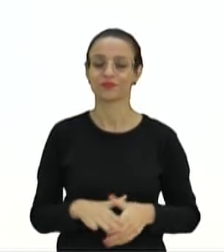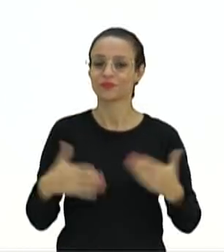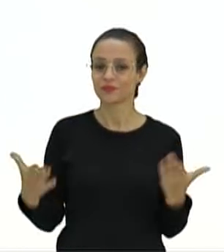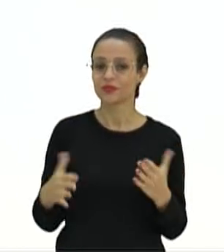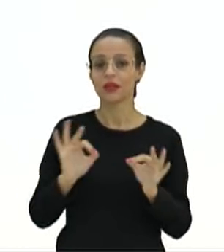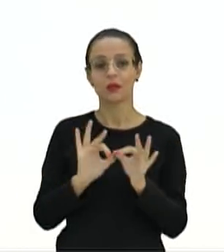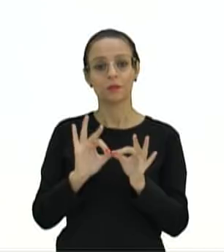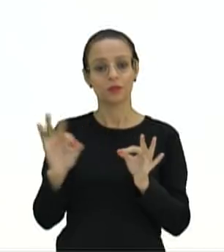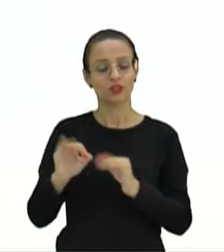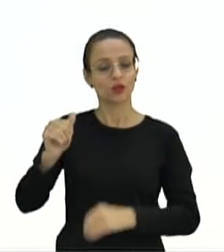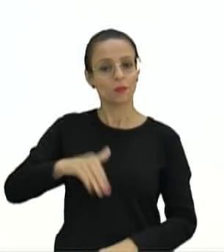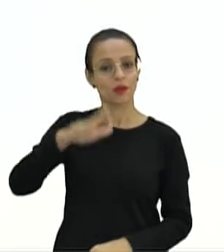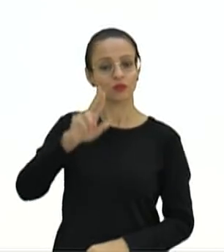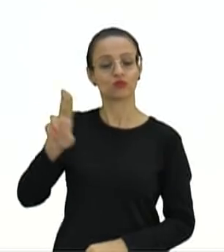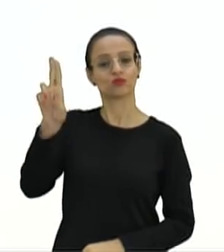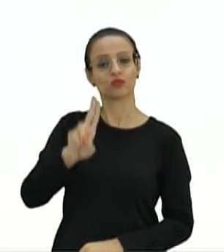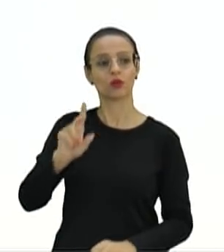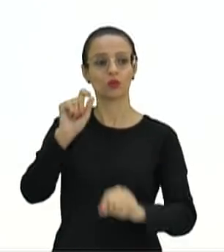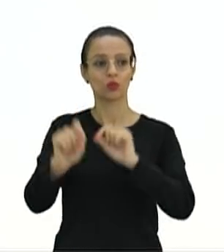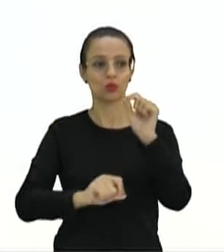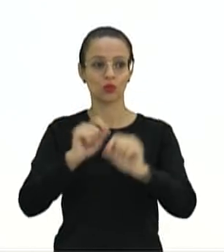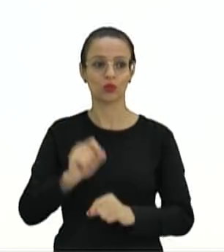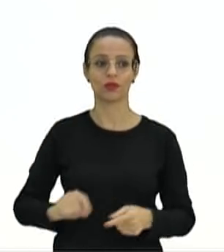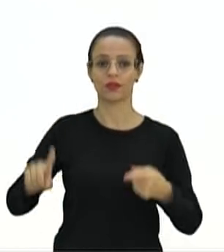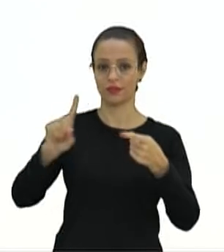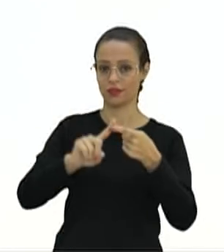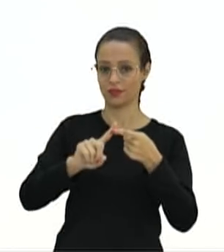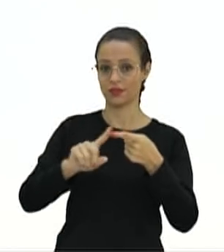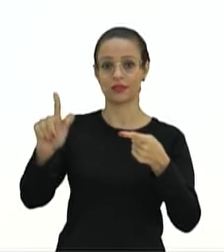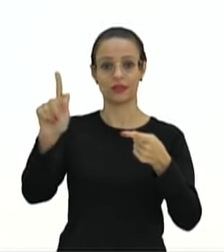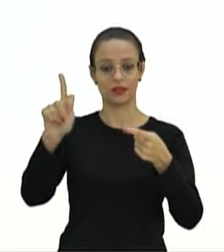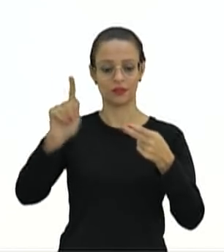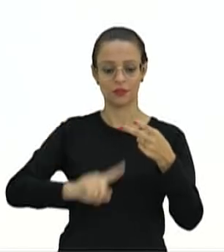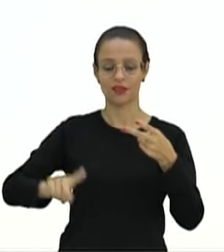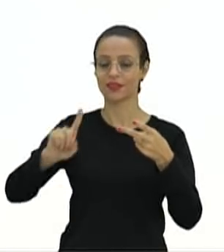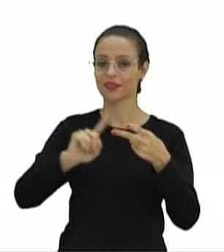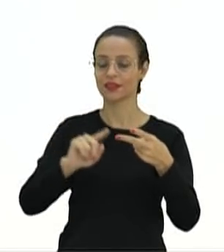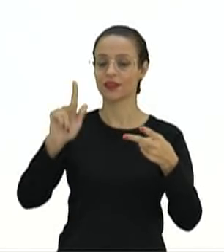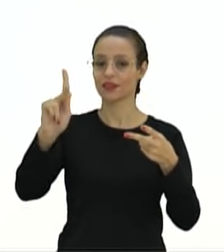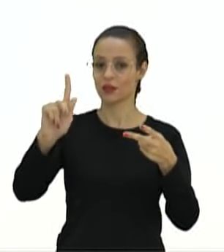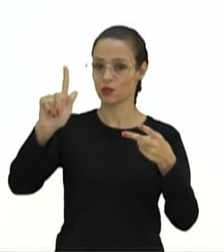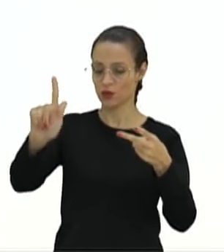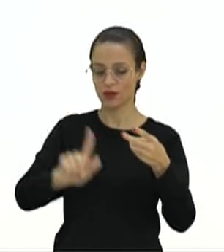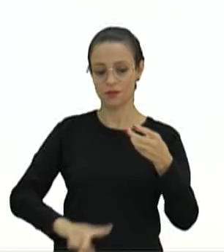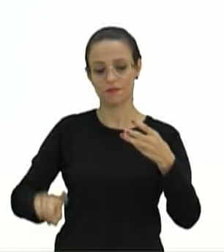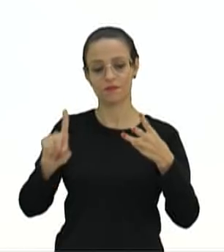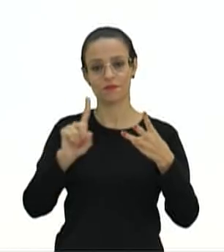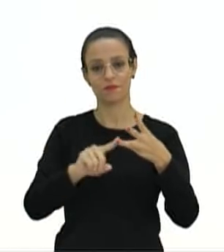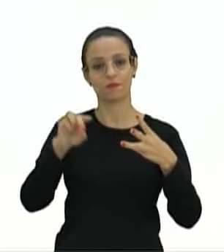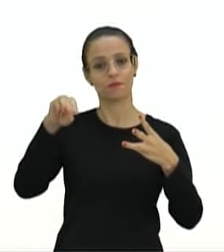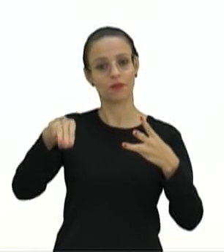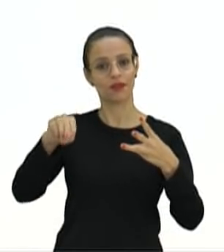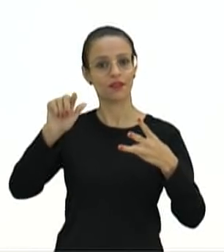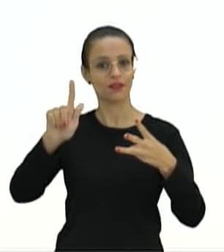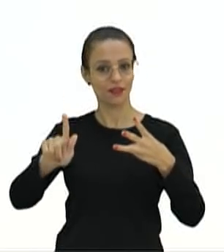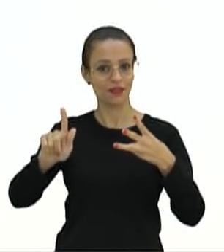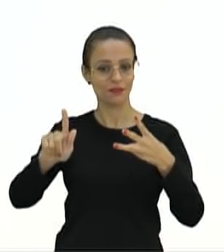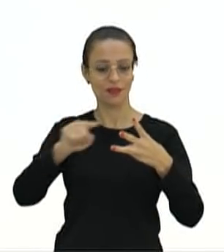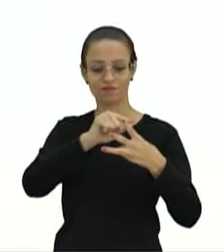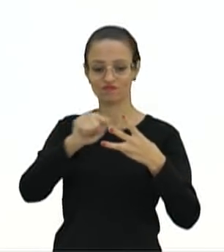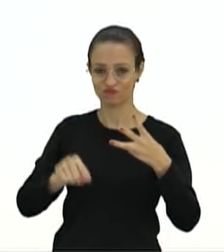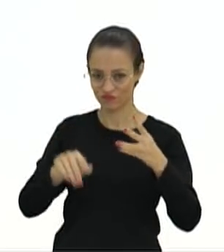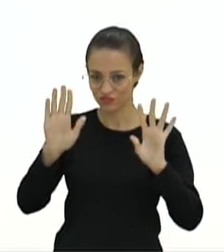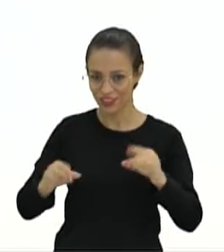as medidas mais utilizadas aqui são o grama, o quilograma e o miligrama.